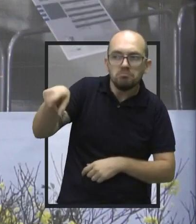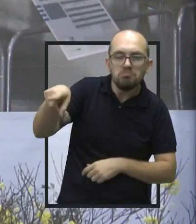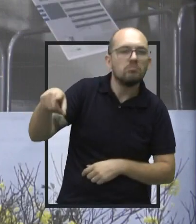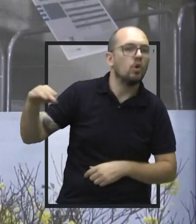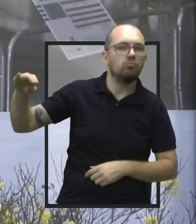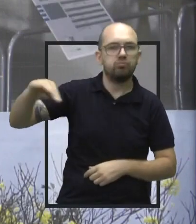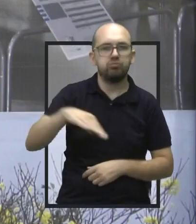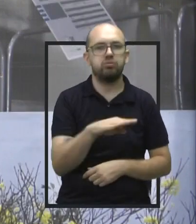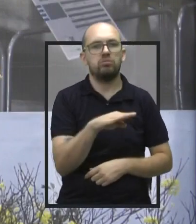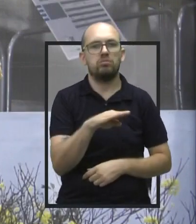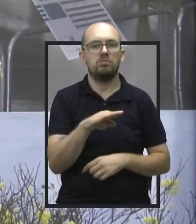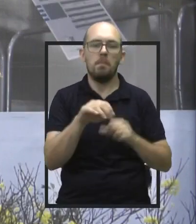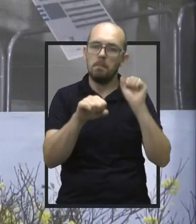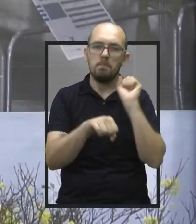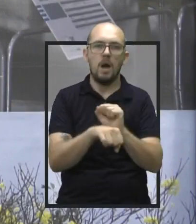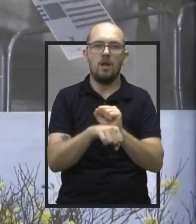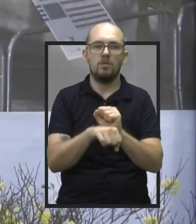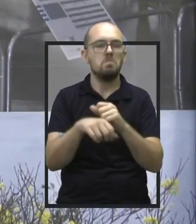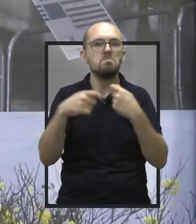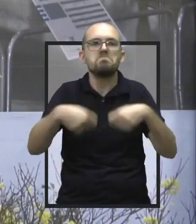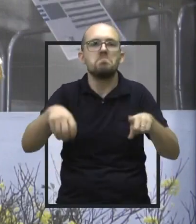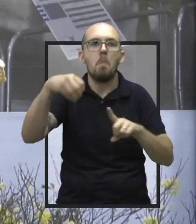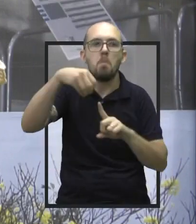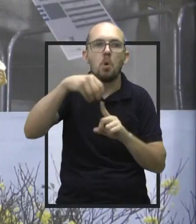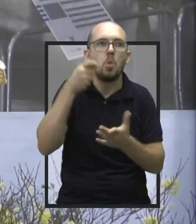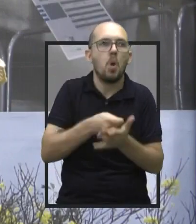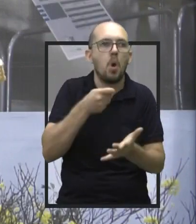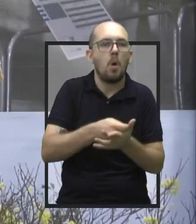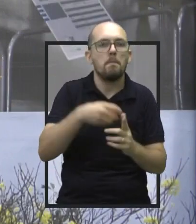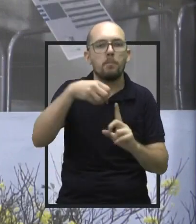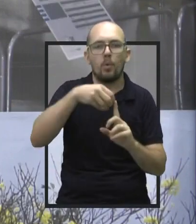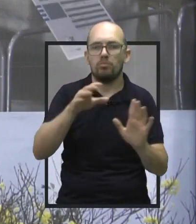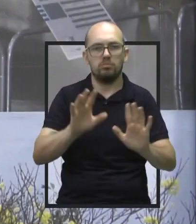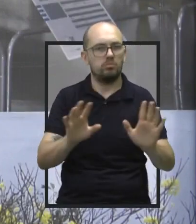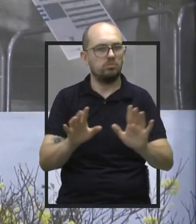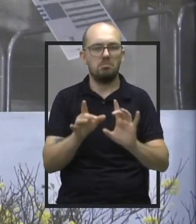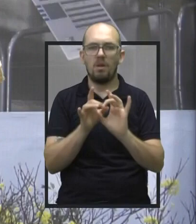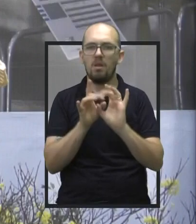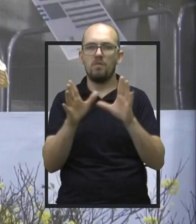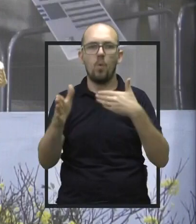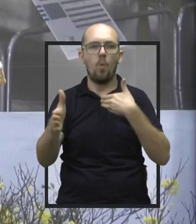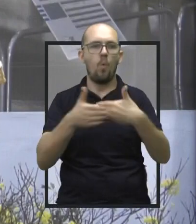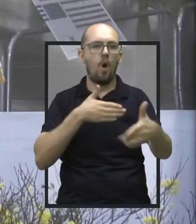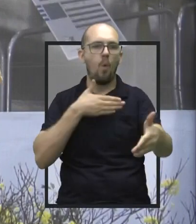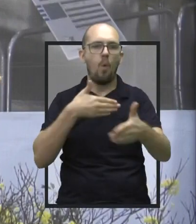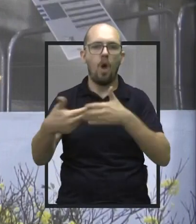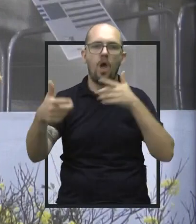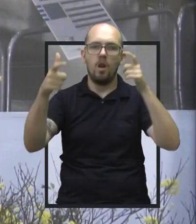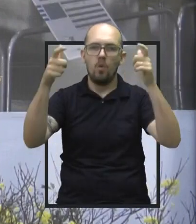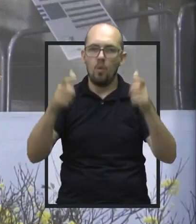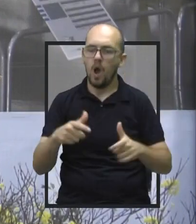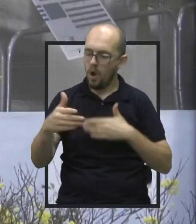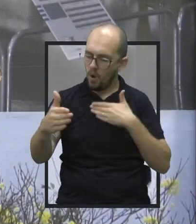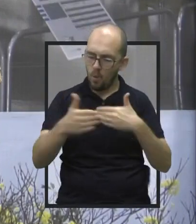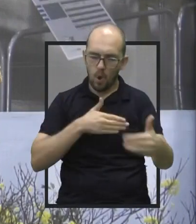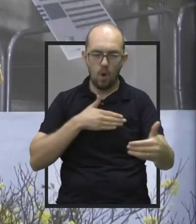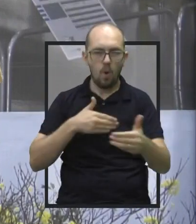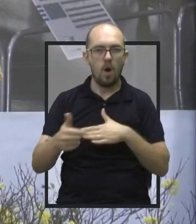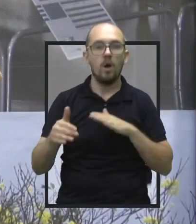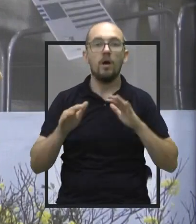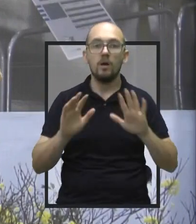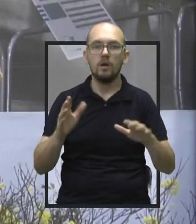ele possa, né? Tenha a viabilidade ali dele estacionar. A pessoa tem esse direito. Então, a gente está aqui, eu até manifestei sobre